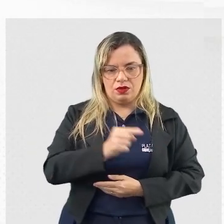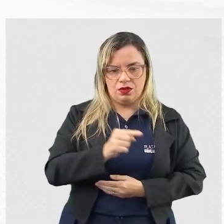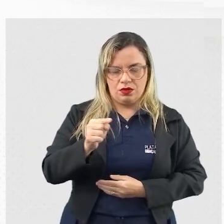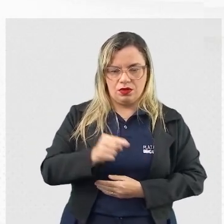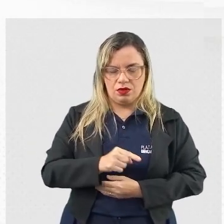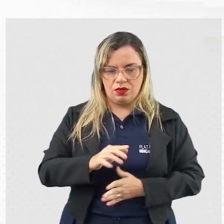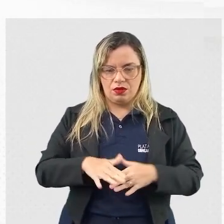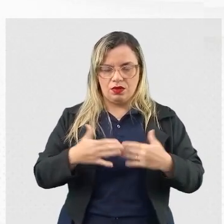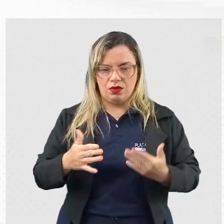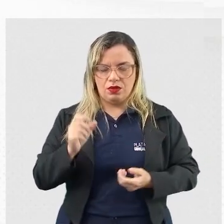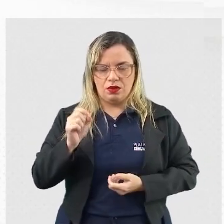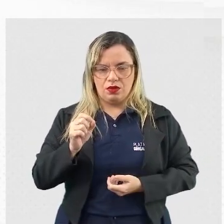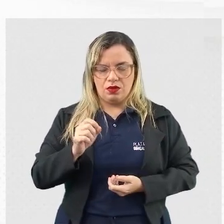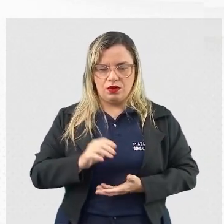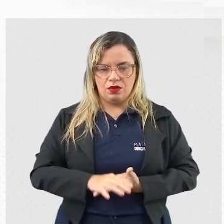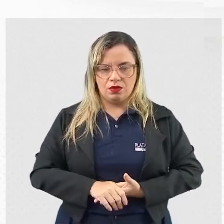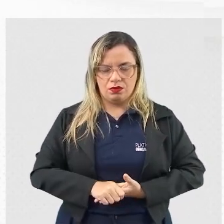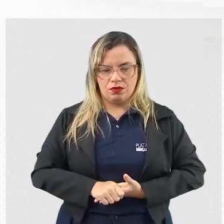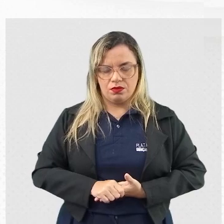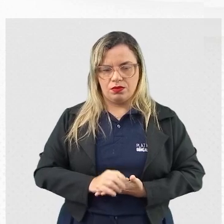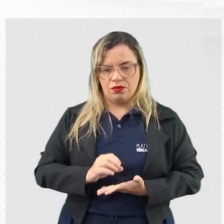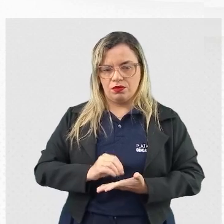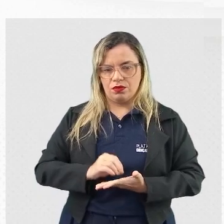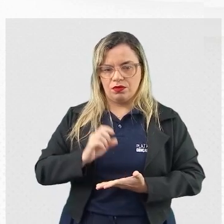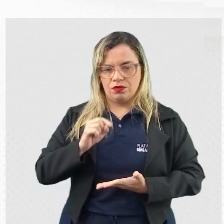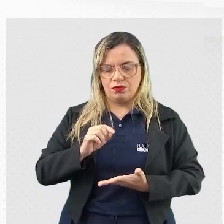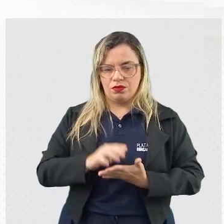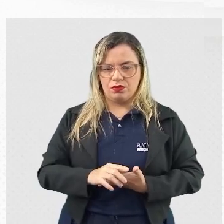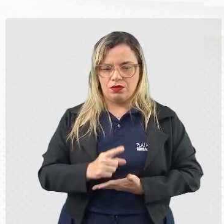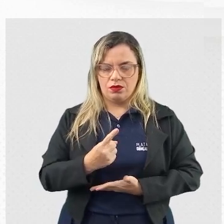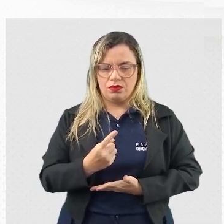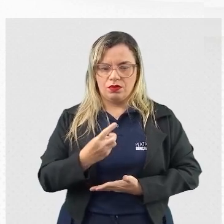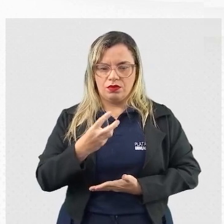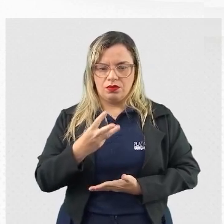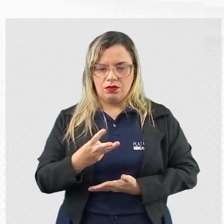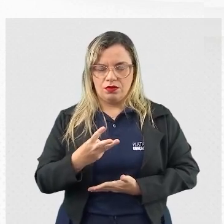tranquilamente, tá? Então o que restou aqui? Restou 13